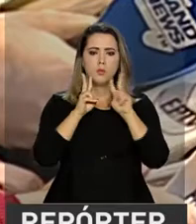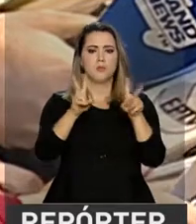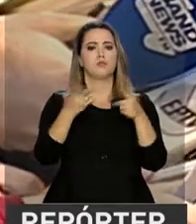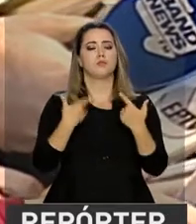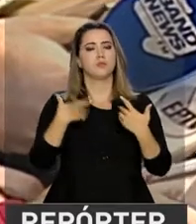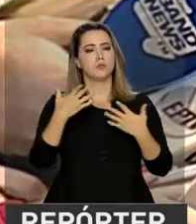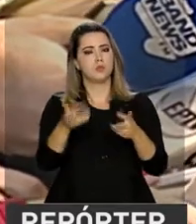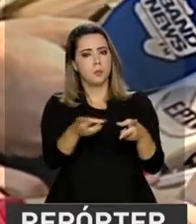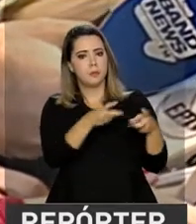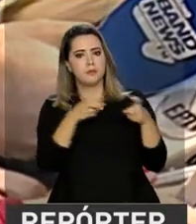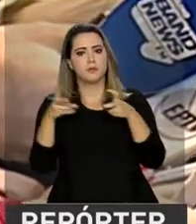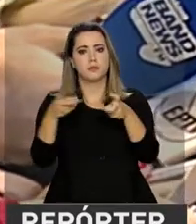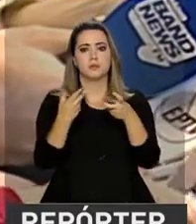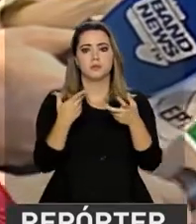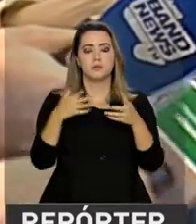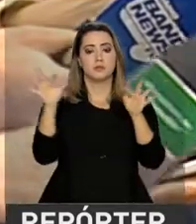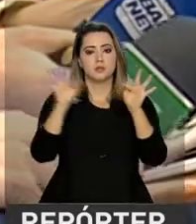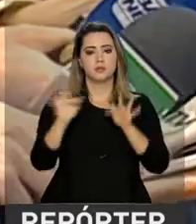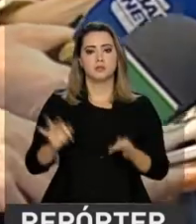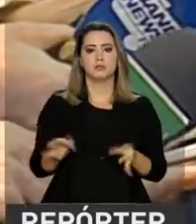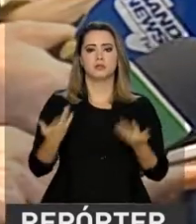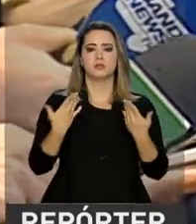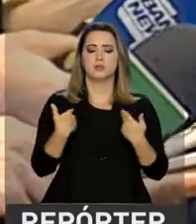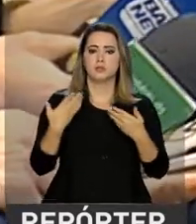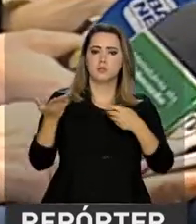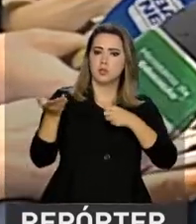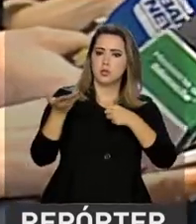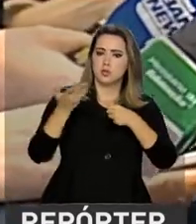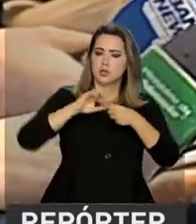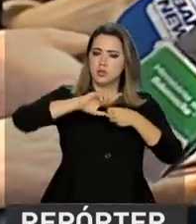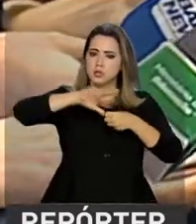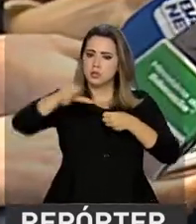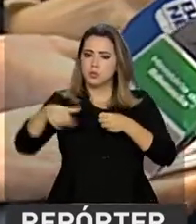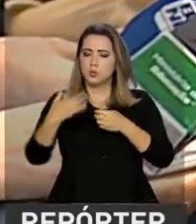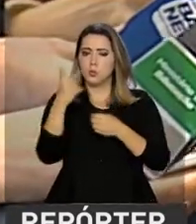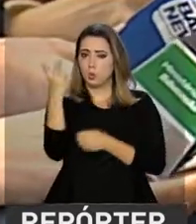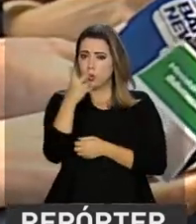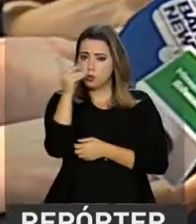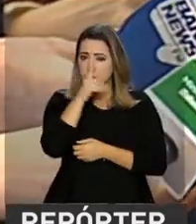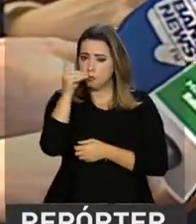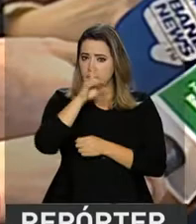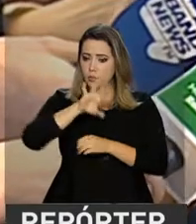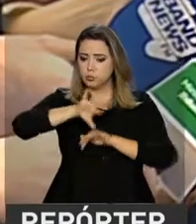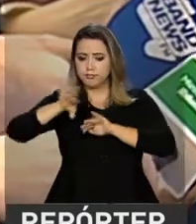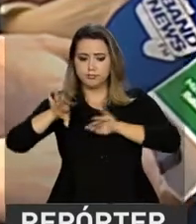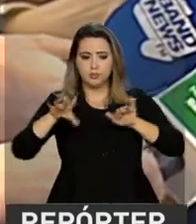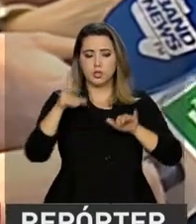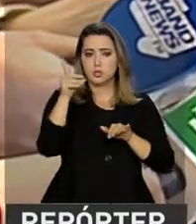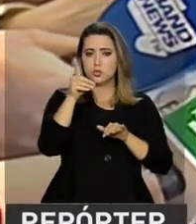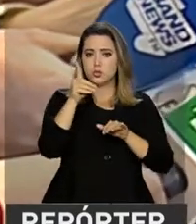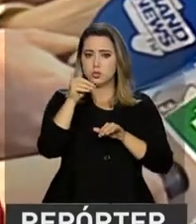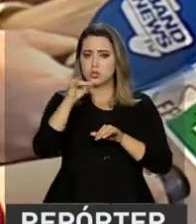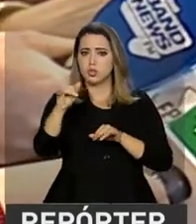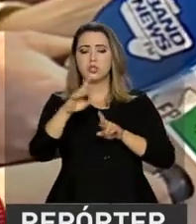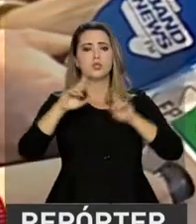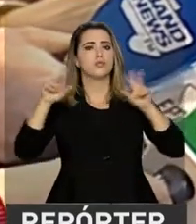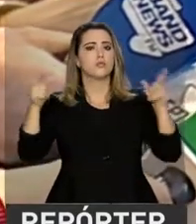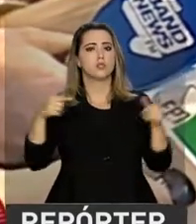de satisfação com relação à divisão da aplicação do Enem em 2 domingos por parte dos candidatos,